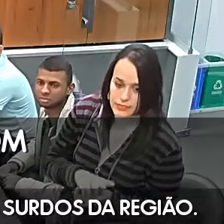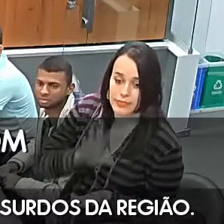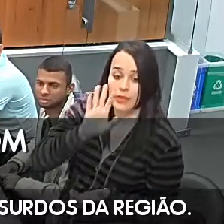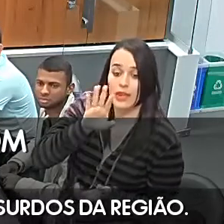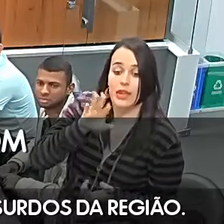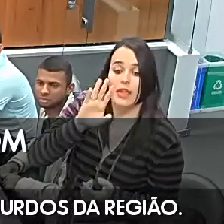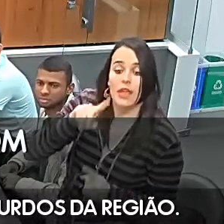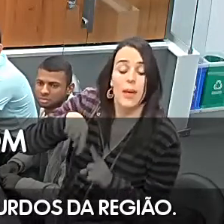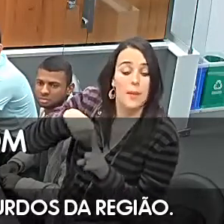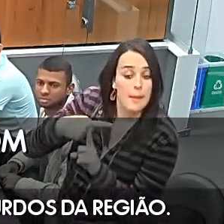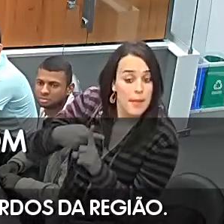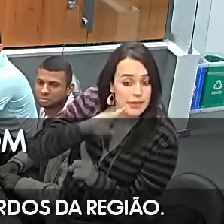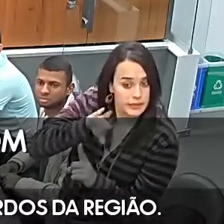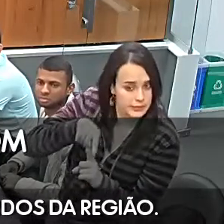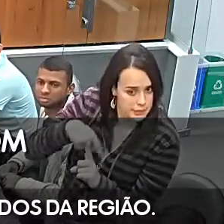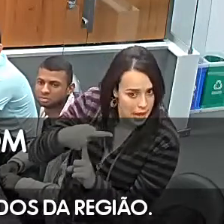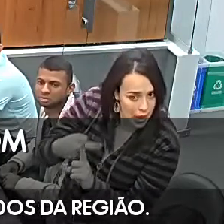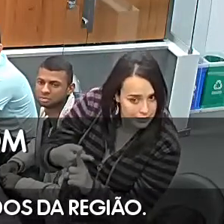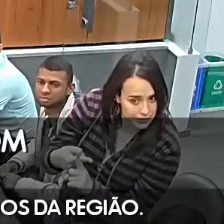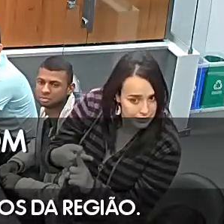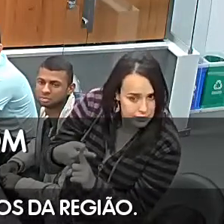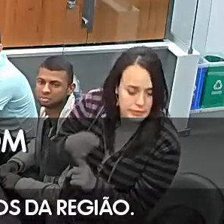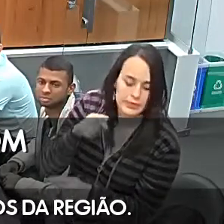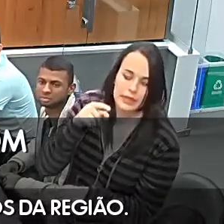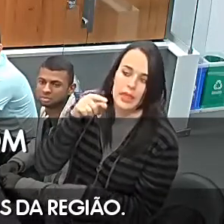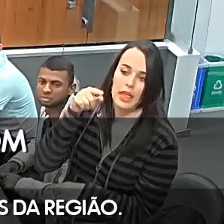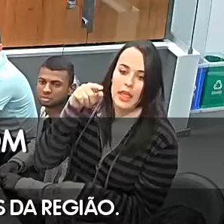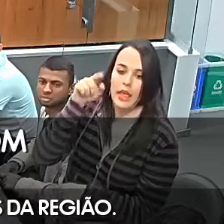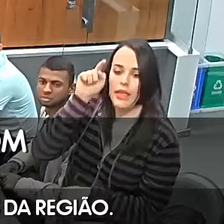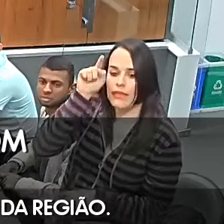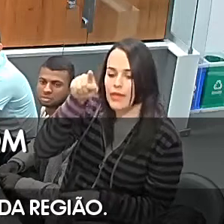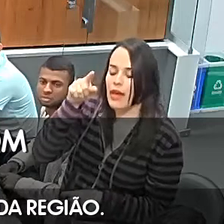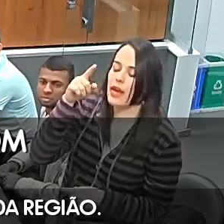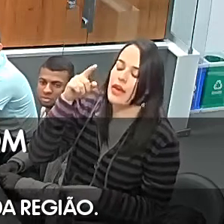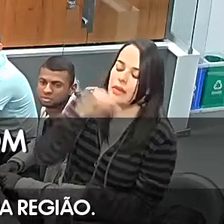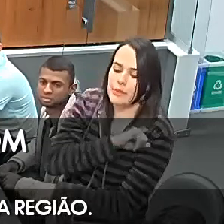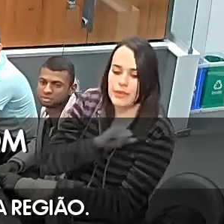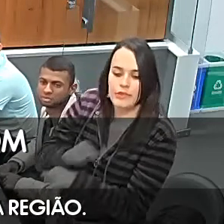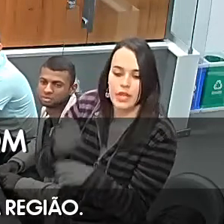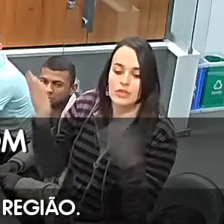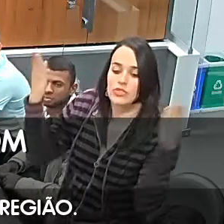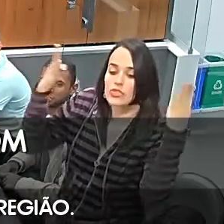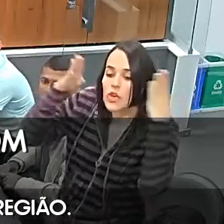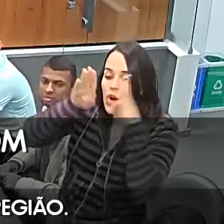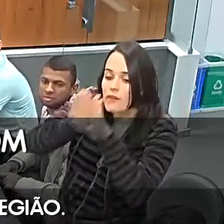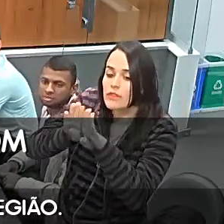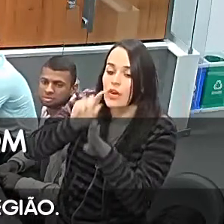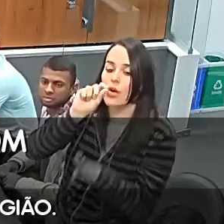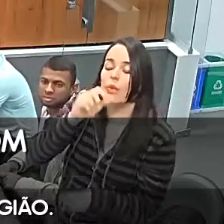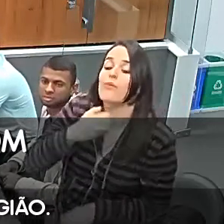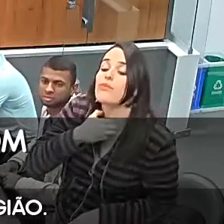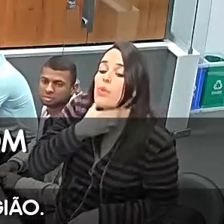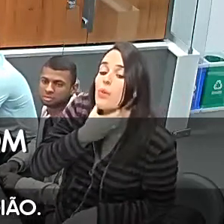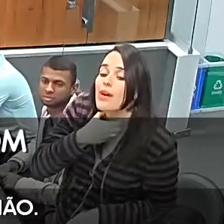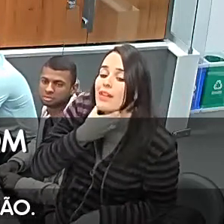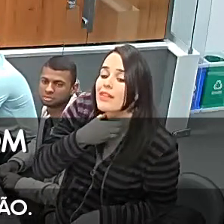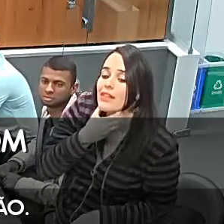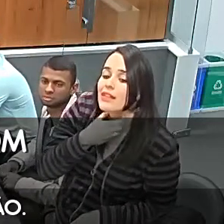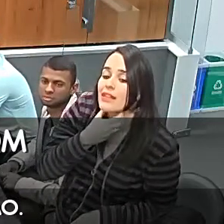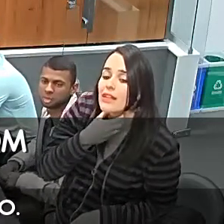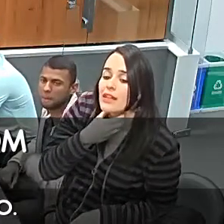essa facilidade. E tem mais. Lá também